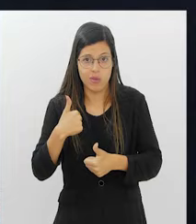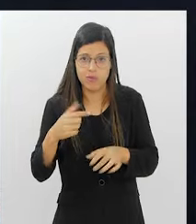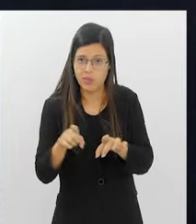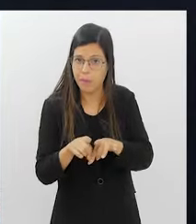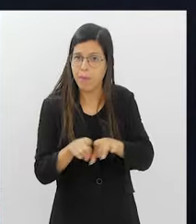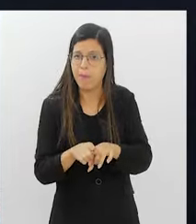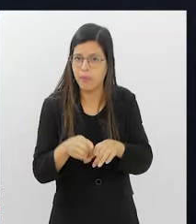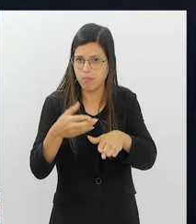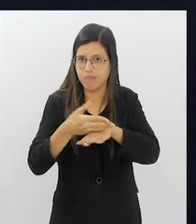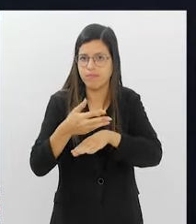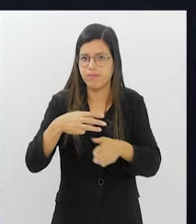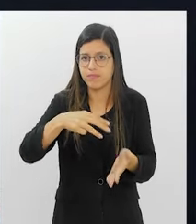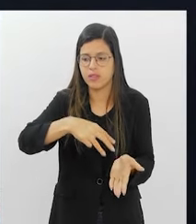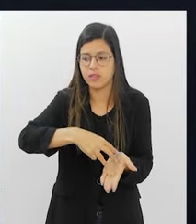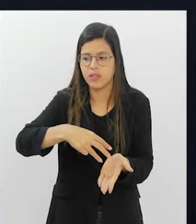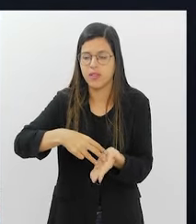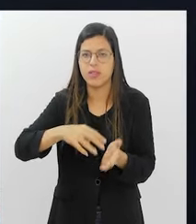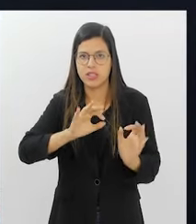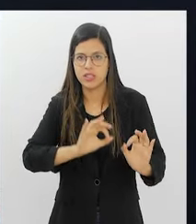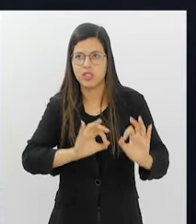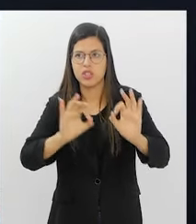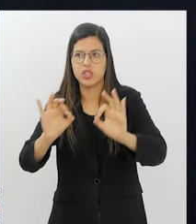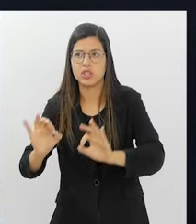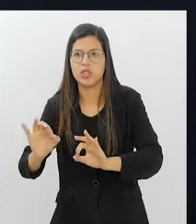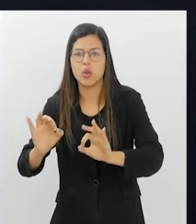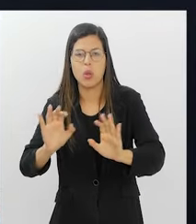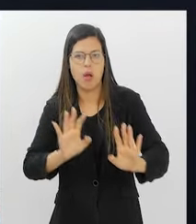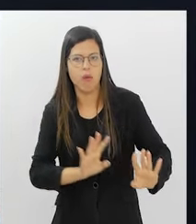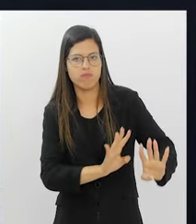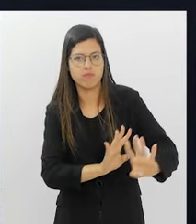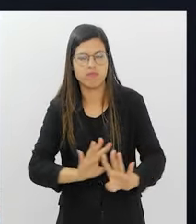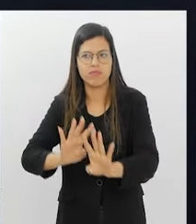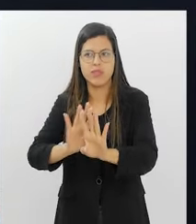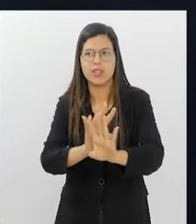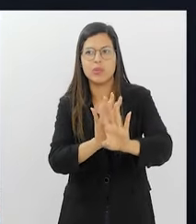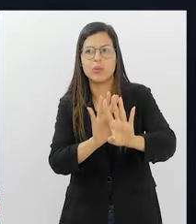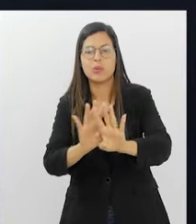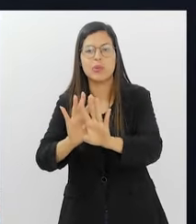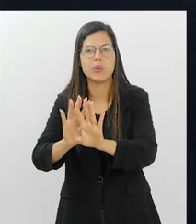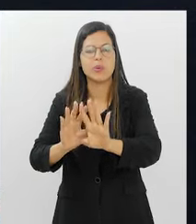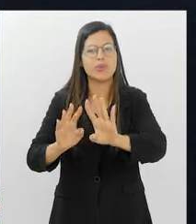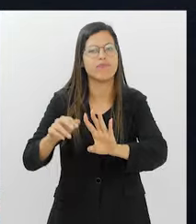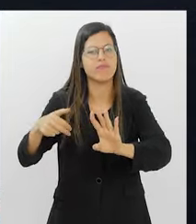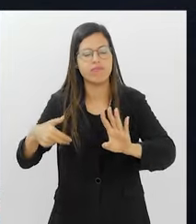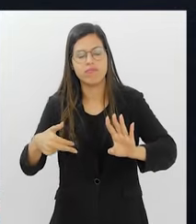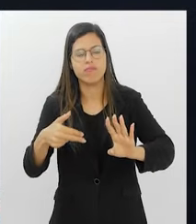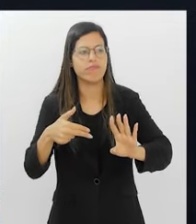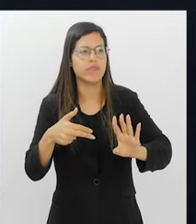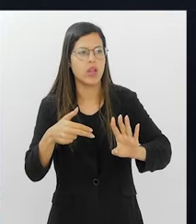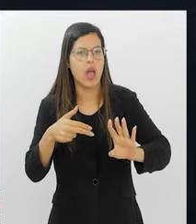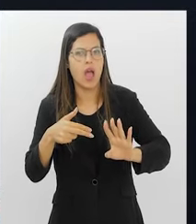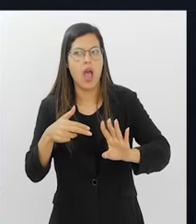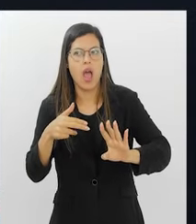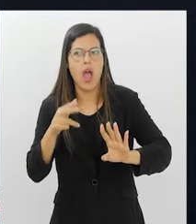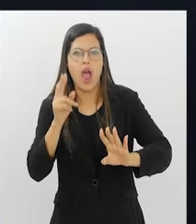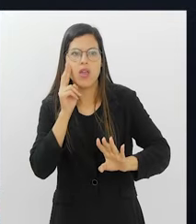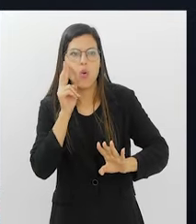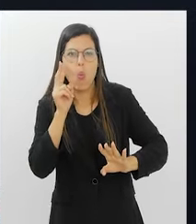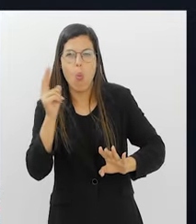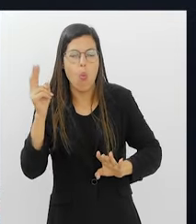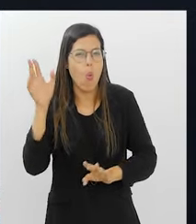verdade a comissão passou e eu não dei muita importância e eu tava me encaminhando pra curva né E aí eu ouvi